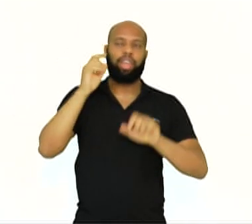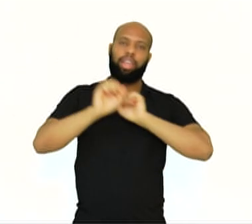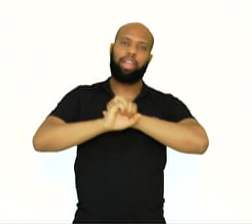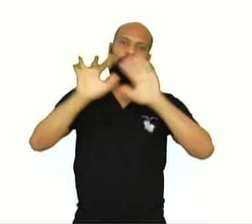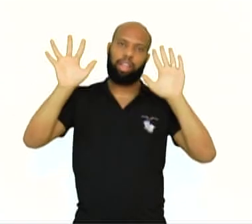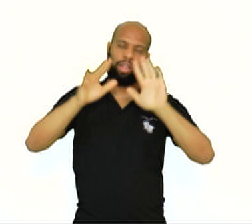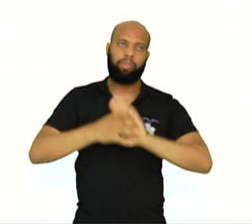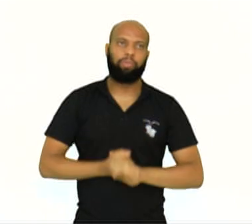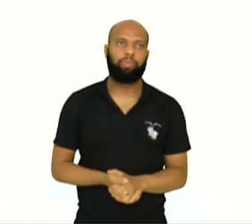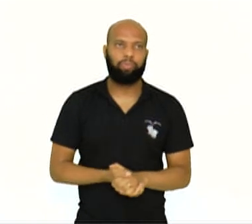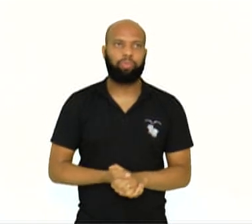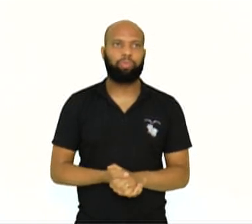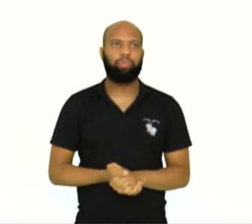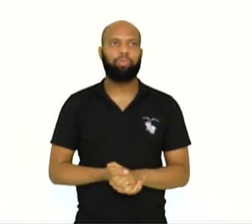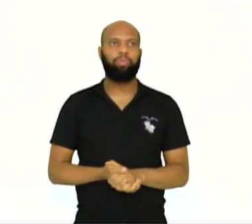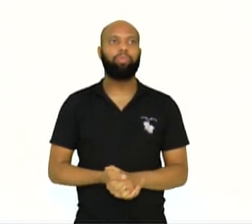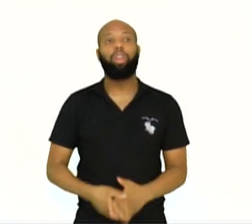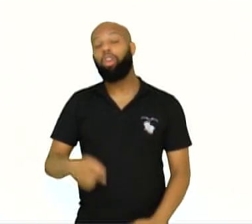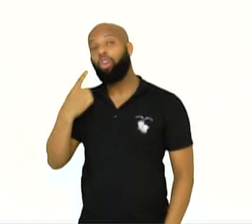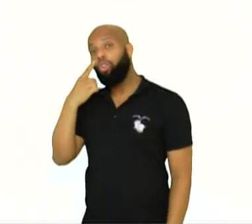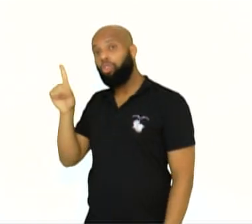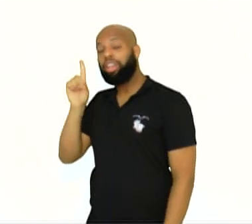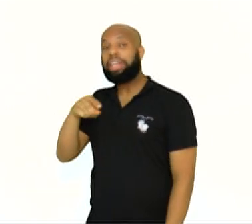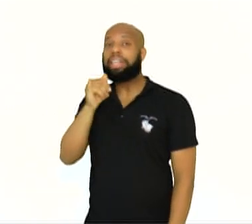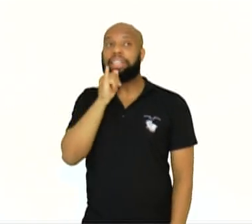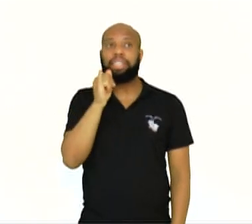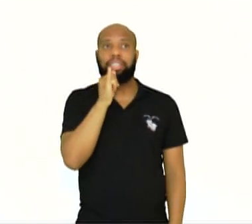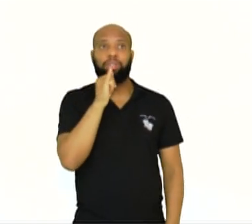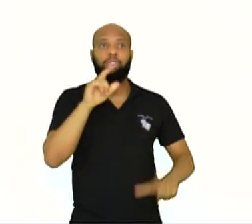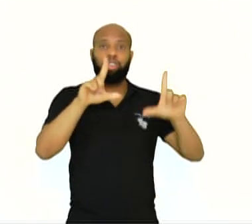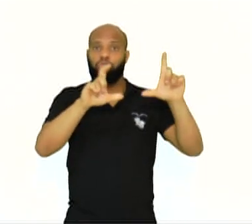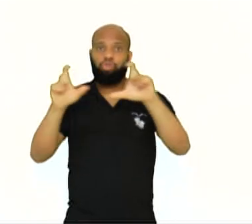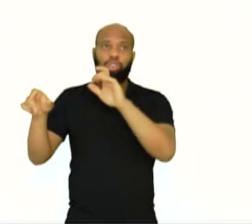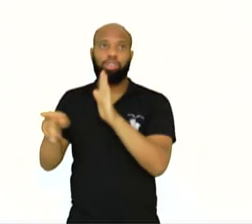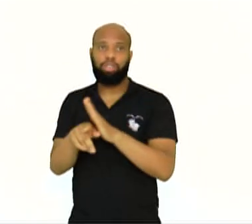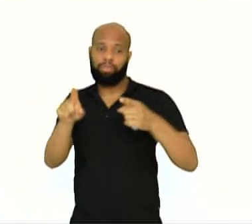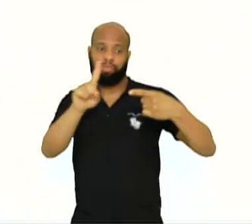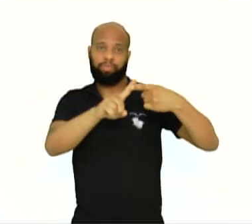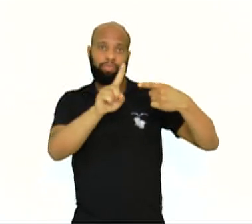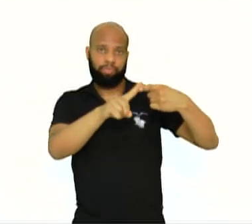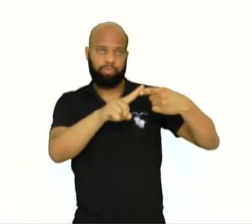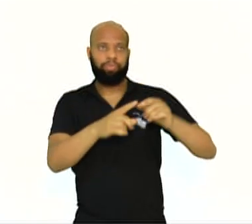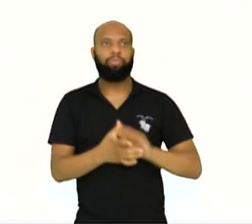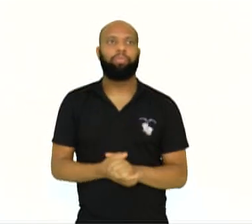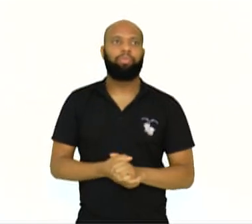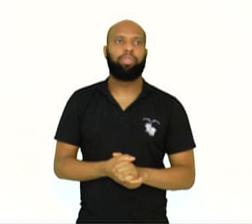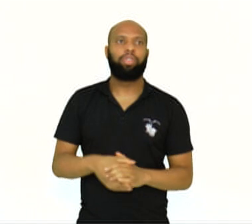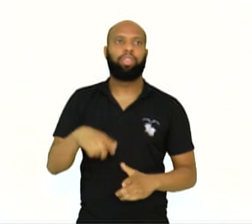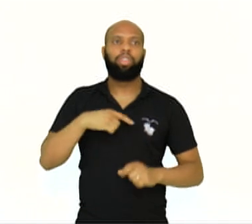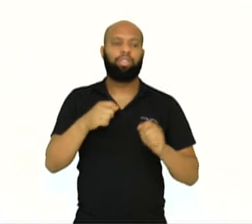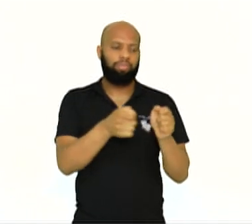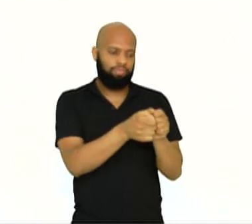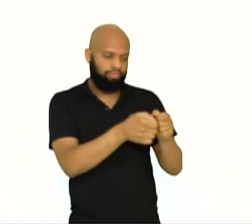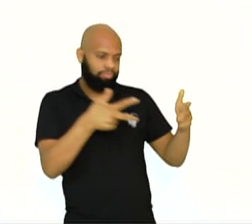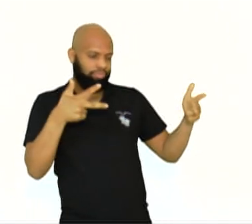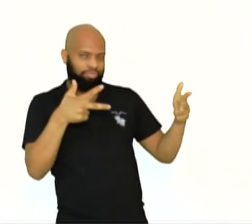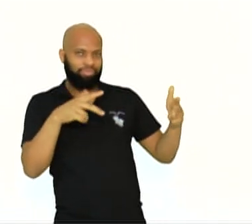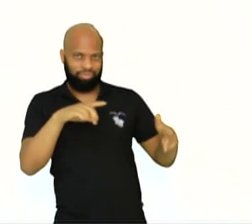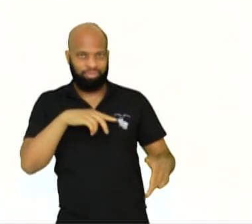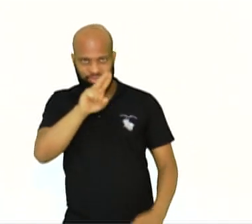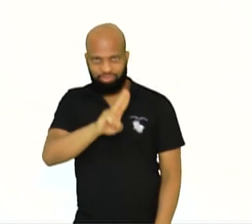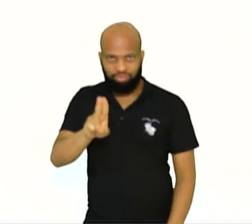melhor. Bom, aqui a gente tem, por exemplo, algumas fotos de fontes materiais. Uma ponta de flecha arqueológicos,